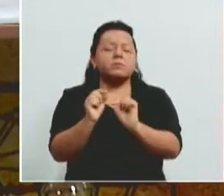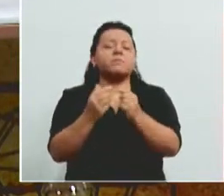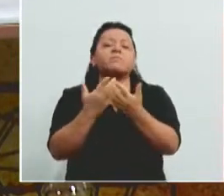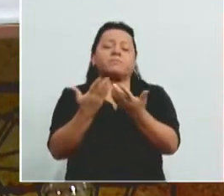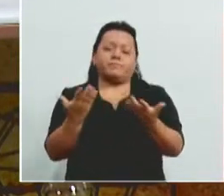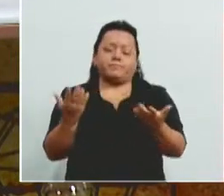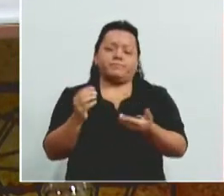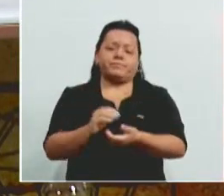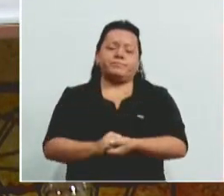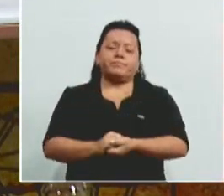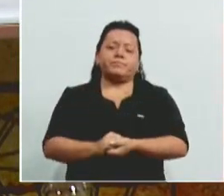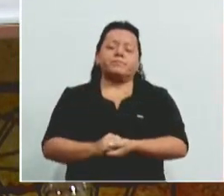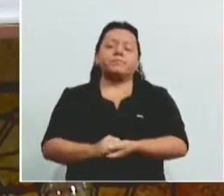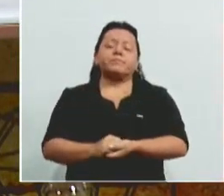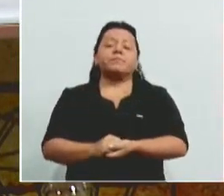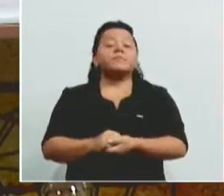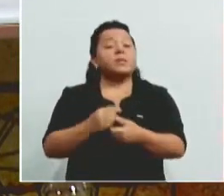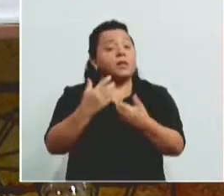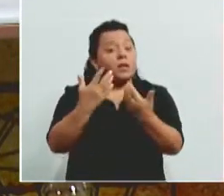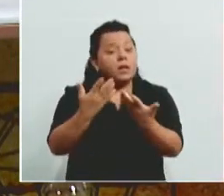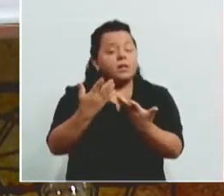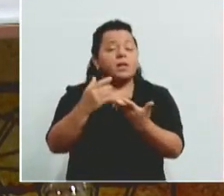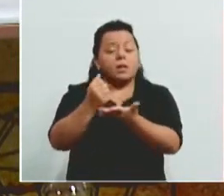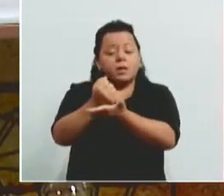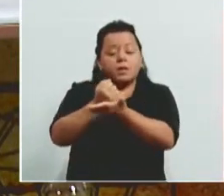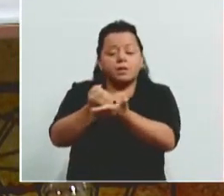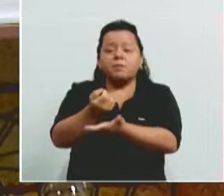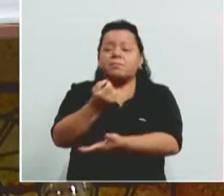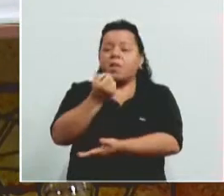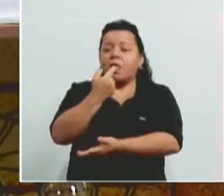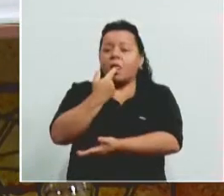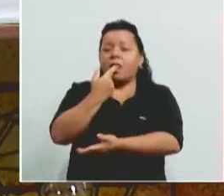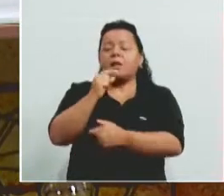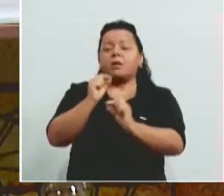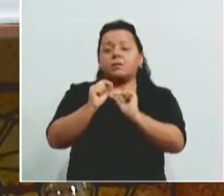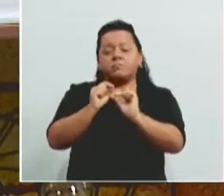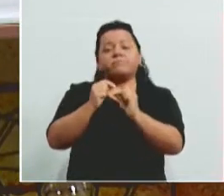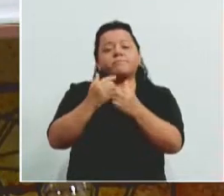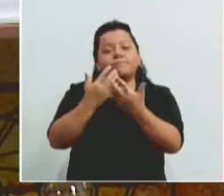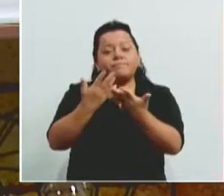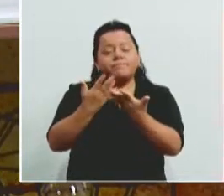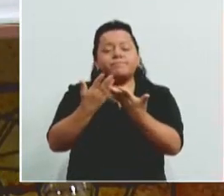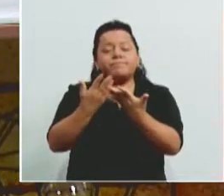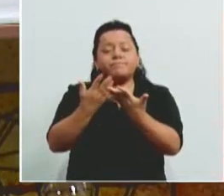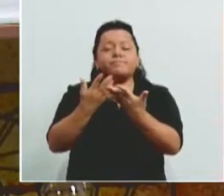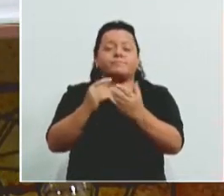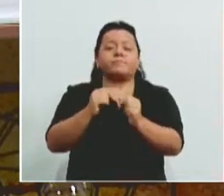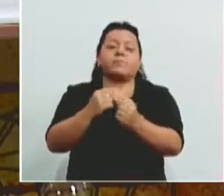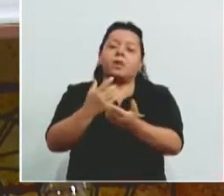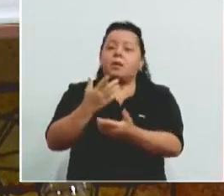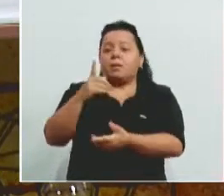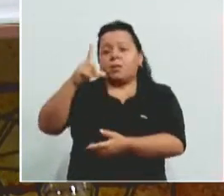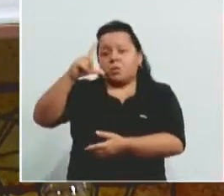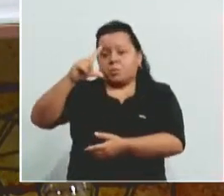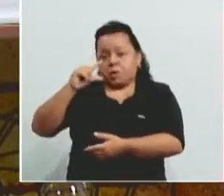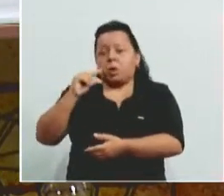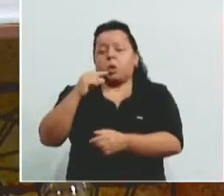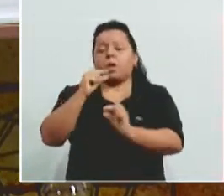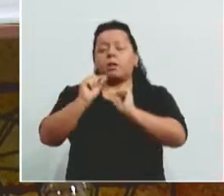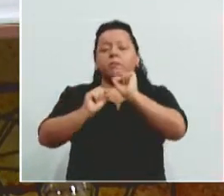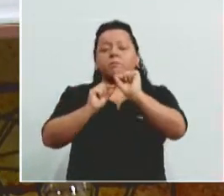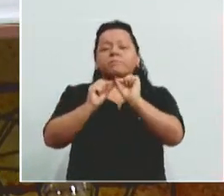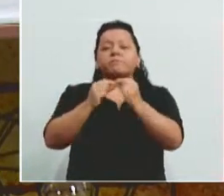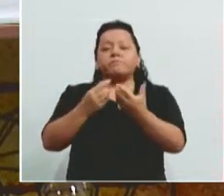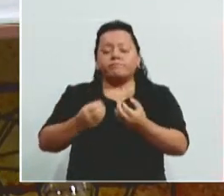vai inibir esse estrogênio natural, e ele vai tentar diminuir os focos